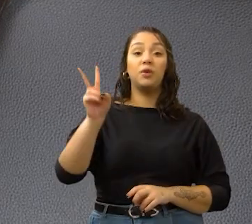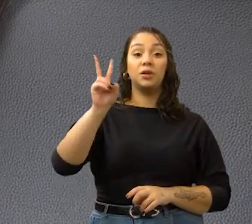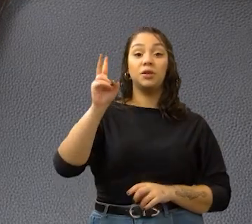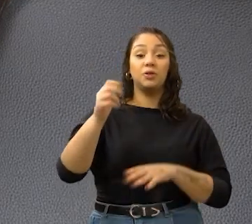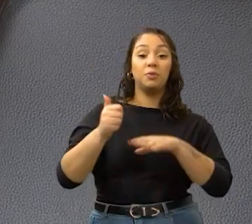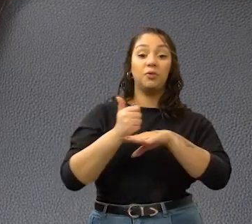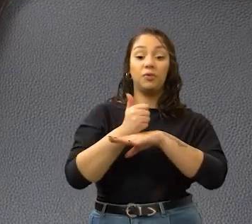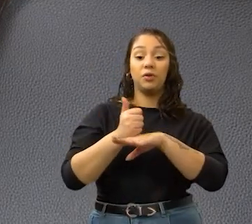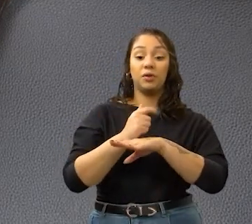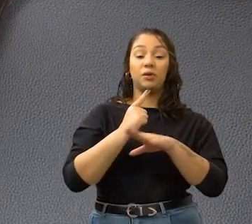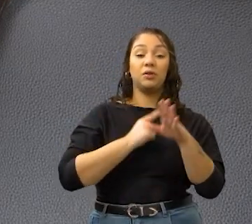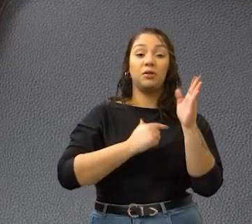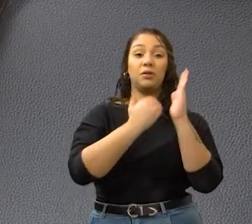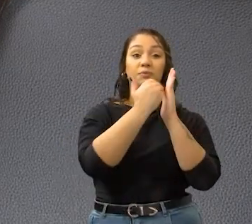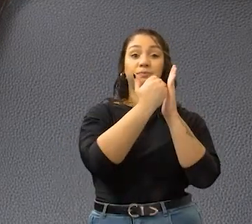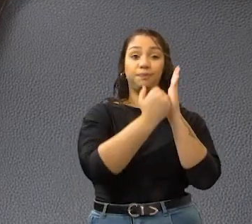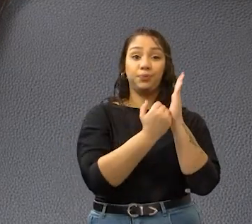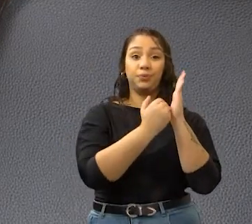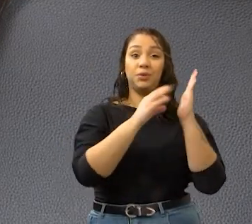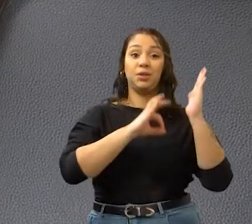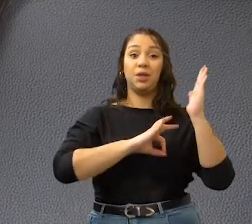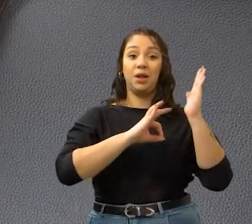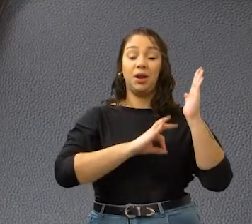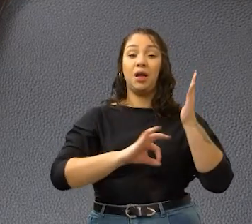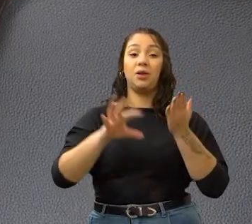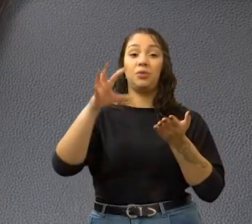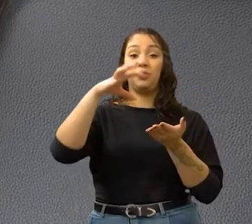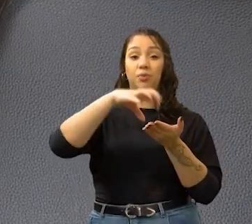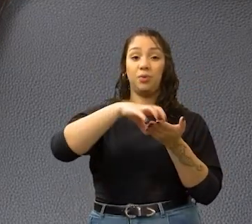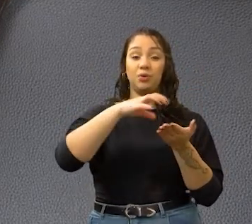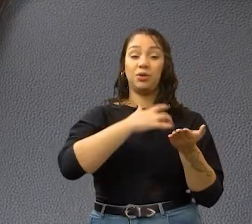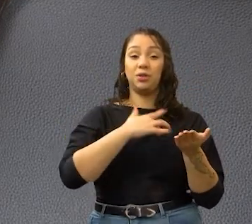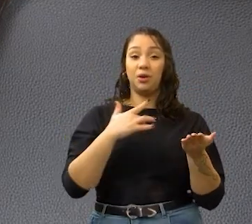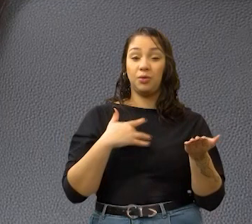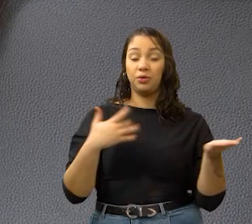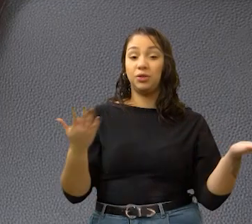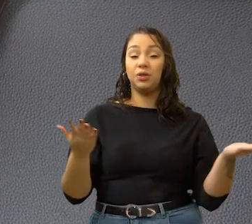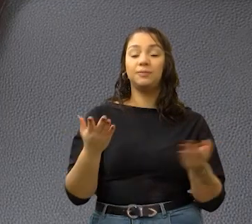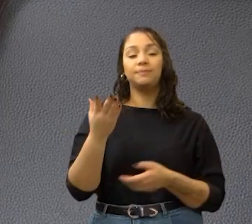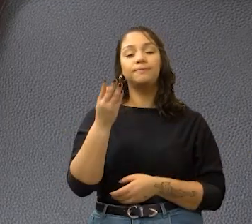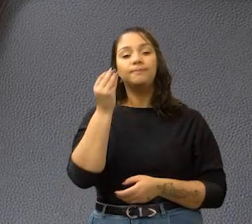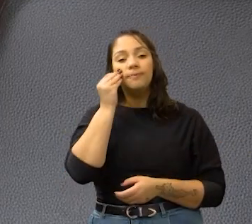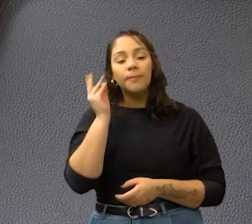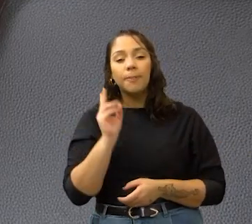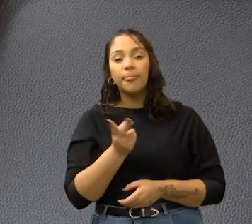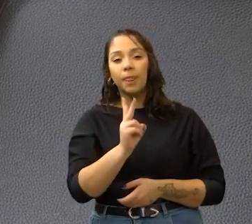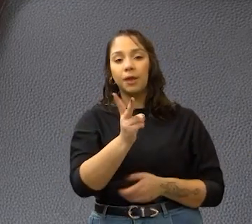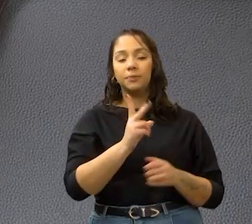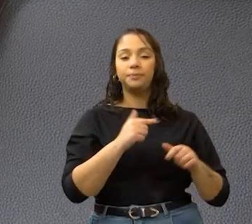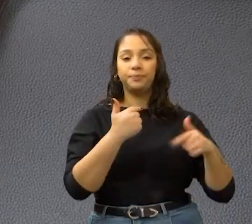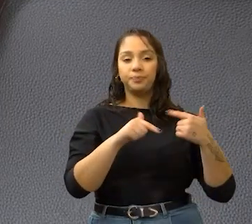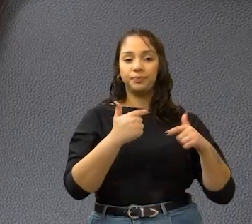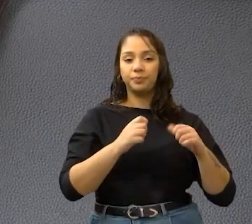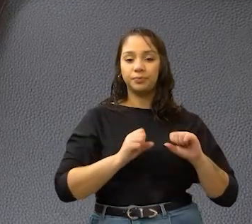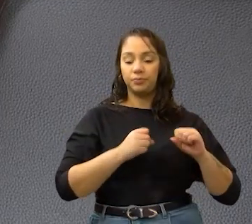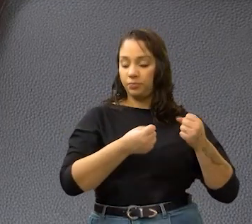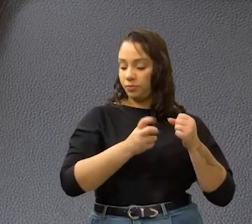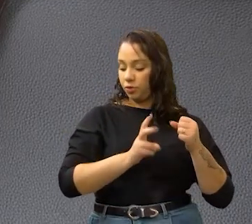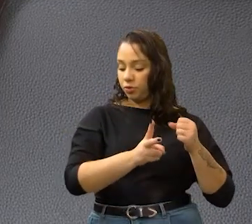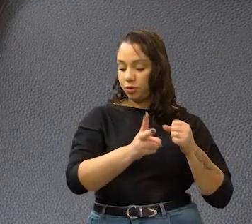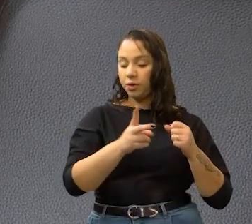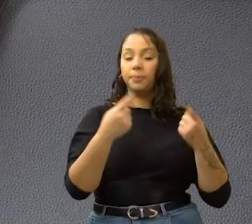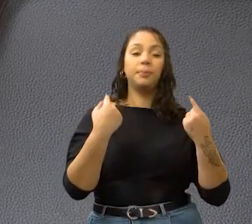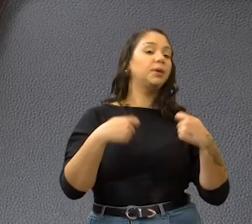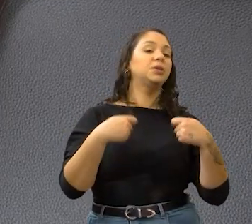valorização desses profissionais que têm um menor salário dentro do postinho. Então, para que a gente continue tendo esse trabalho de